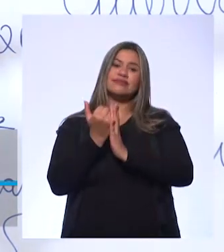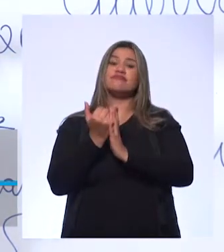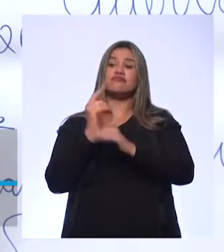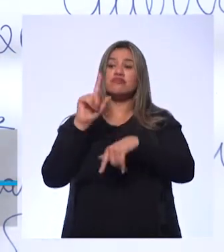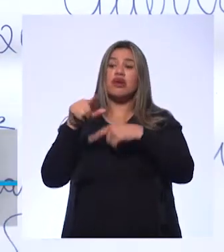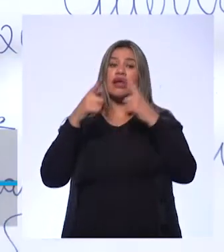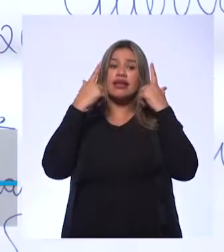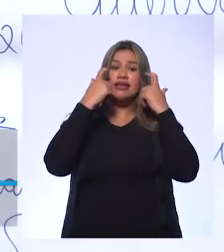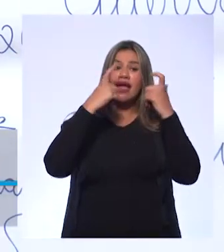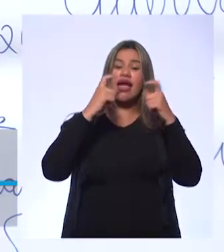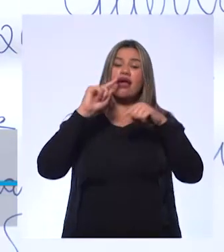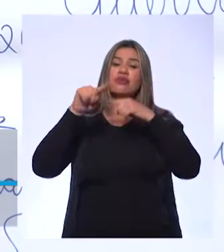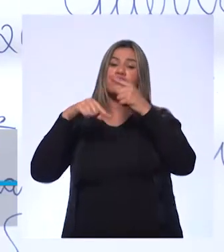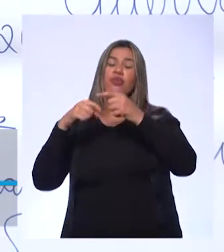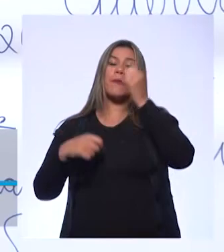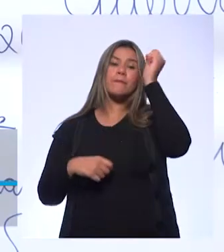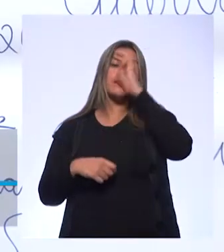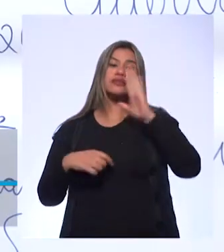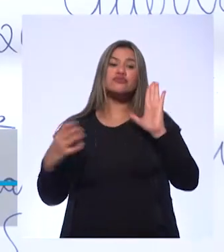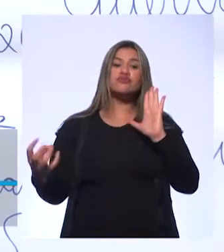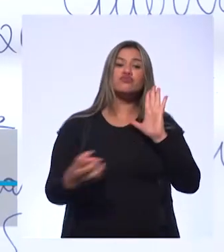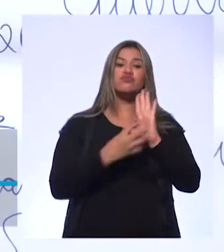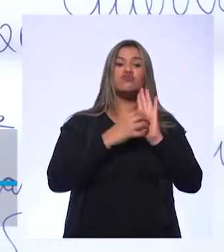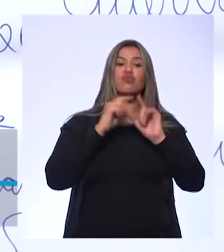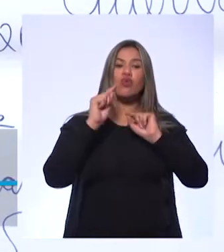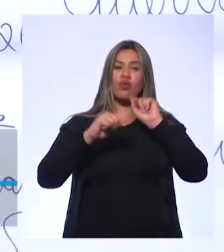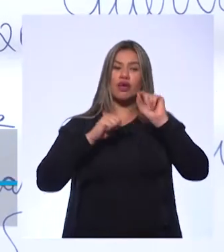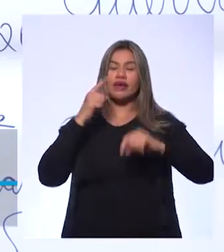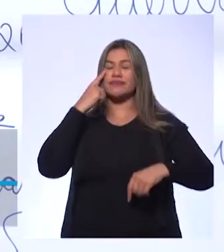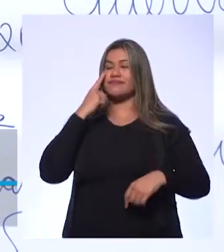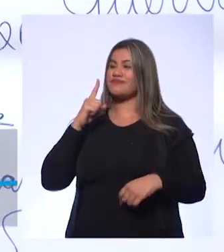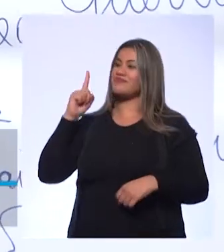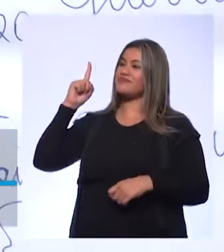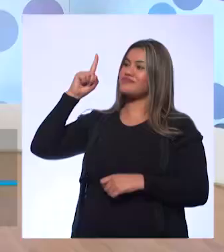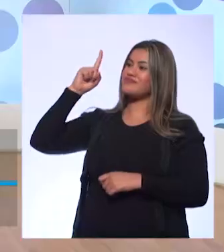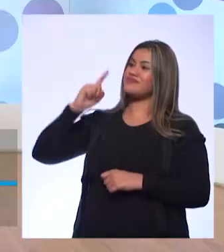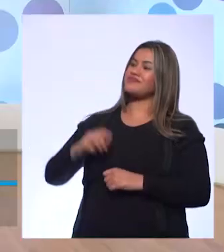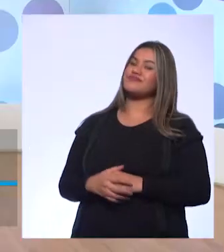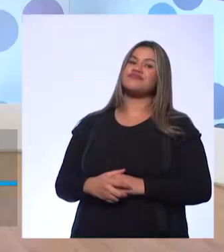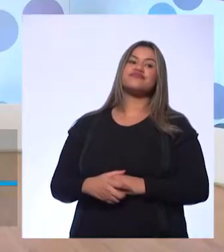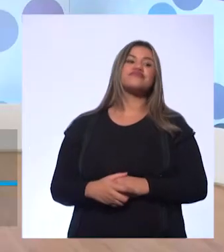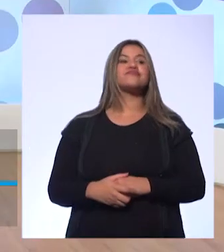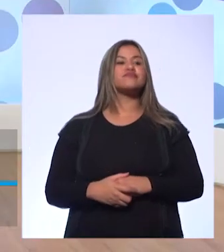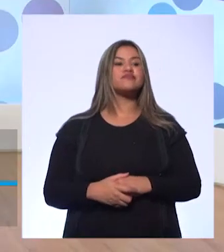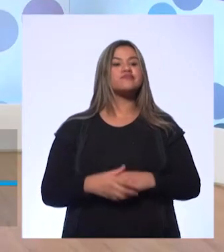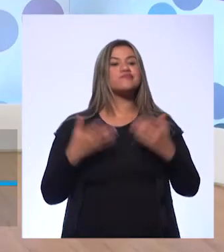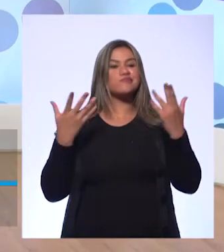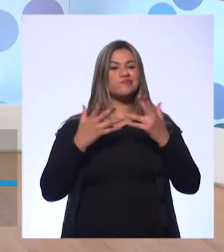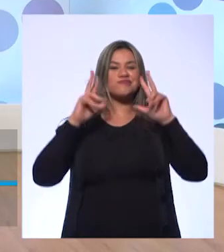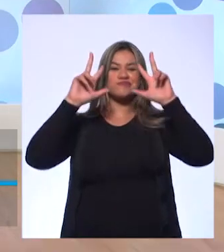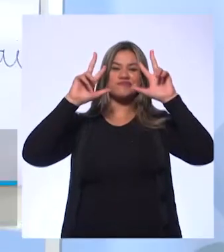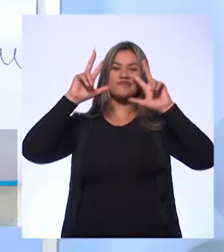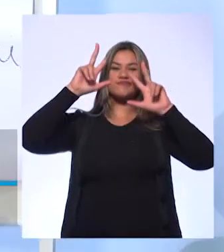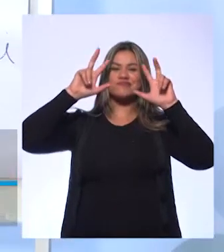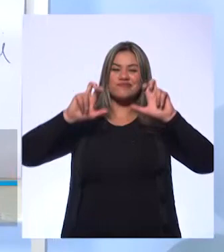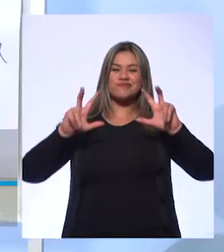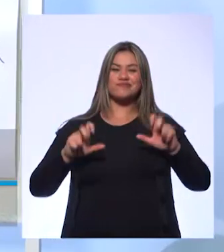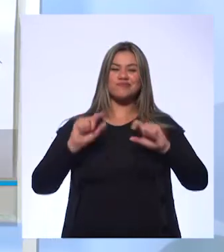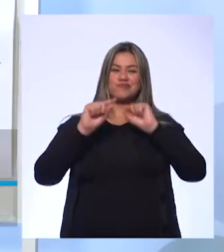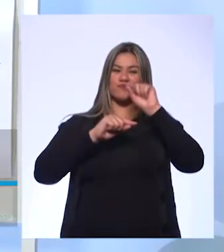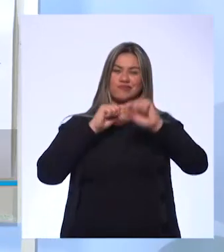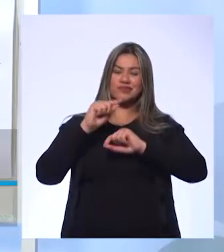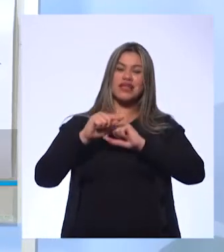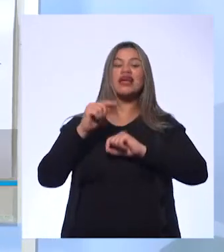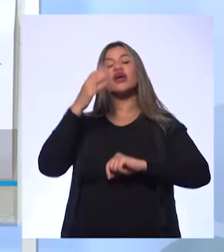Guerra do Paraguai para o Brasil então coloquei aqui a nossa pauta de hoje eu sei que 8º ano tem muitos